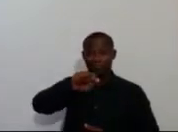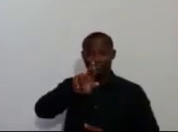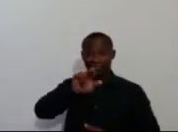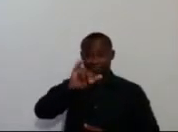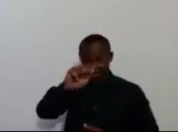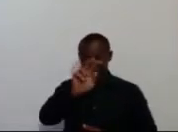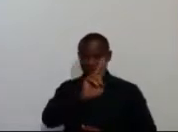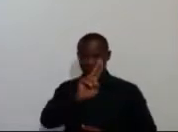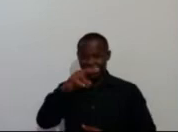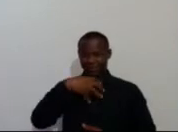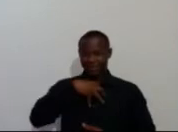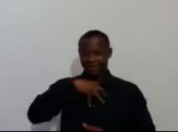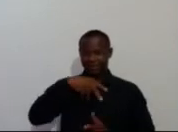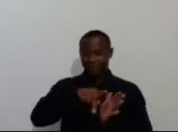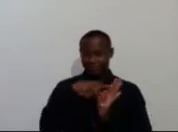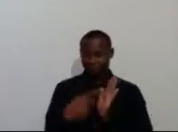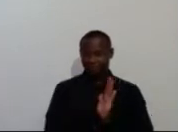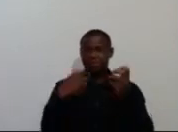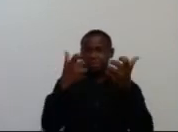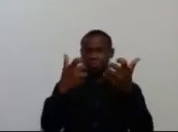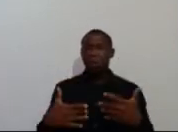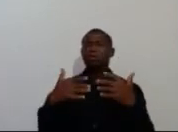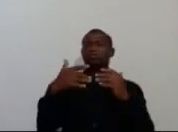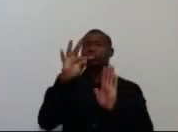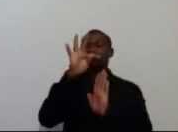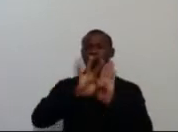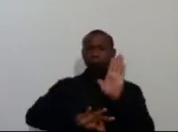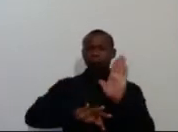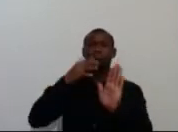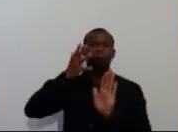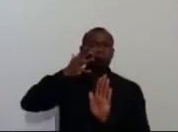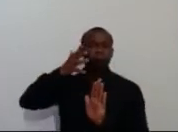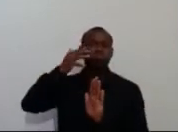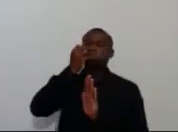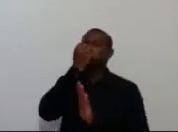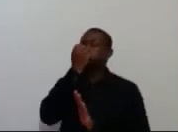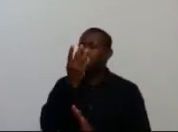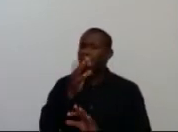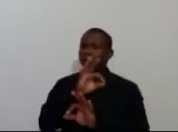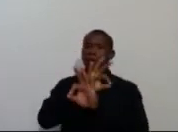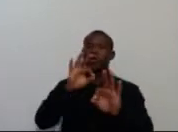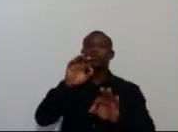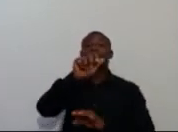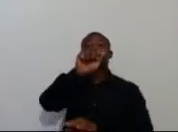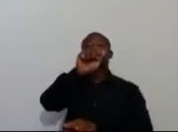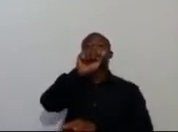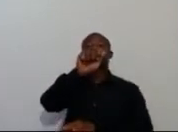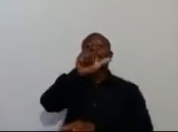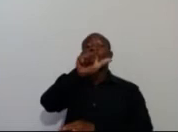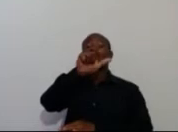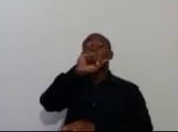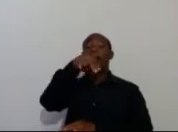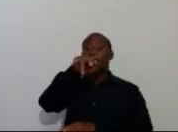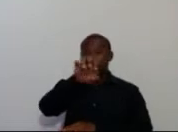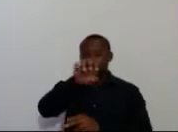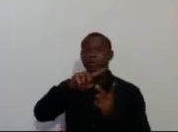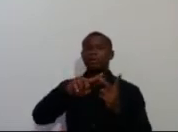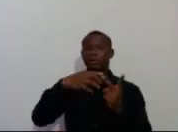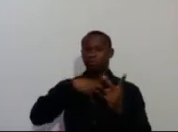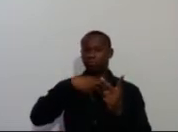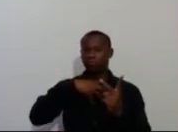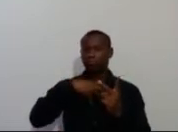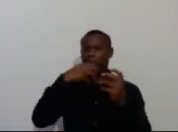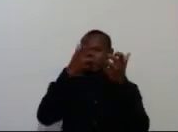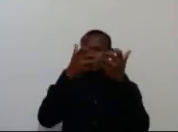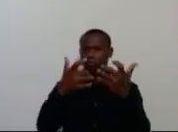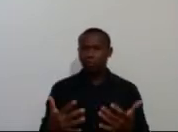discurso muito consciente. E, para finalizar, Aline de Santo Amaro, você acha que esse novo formato de educação veio